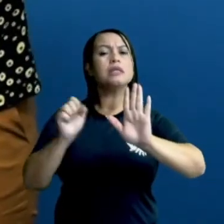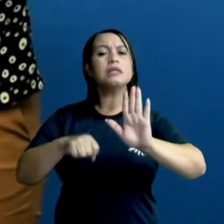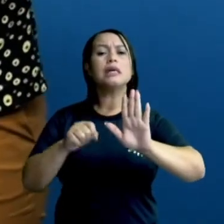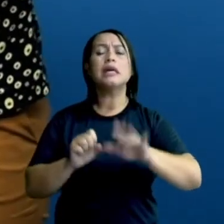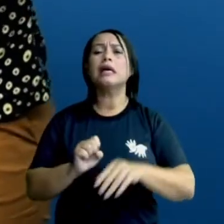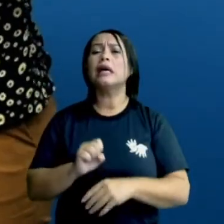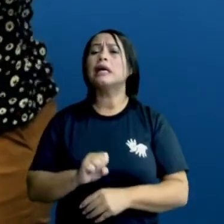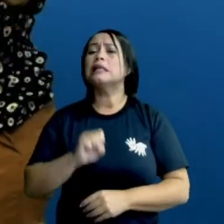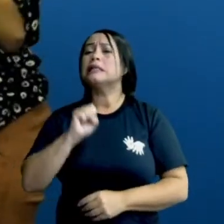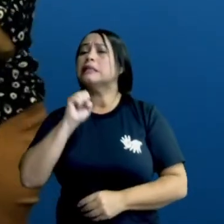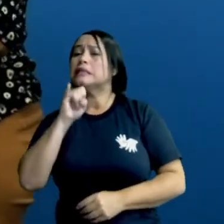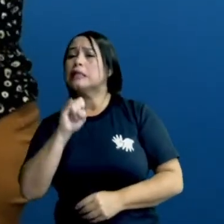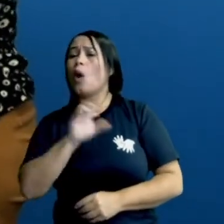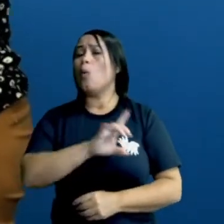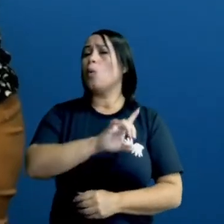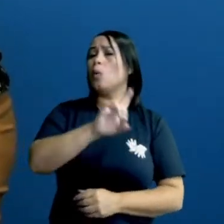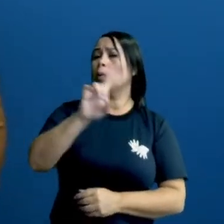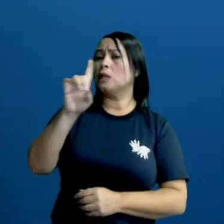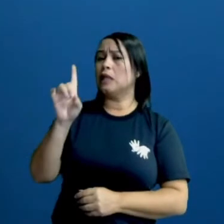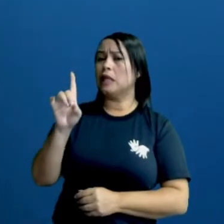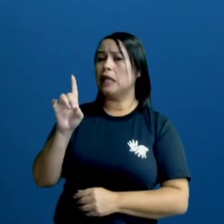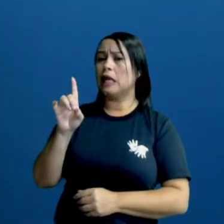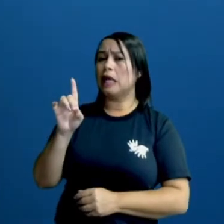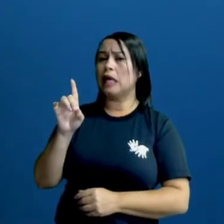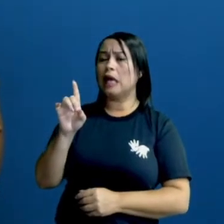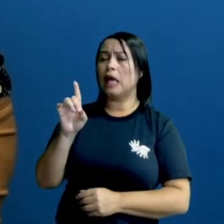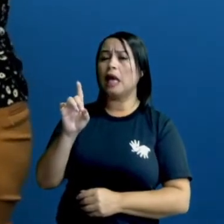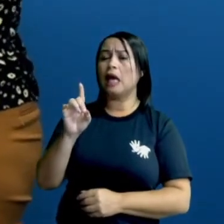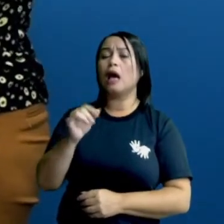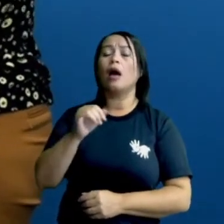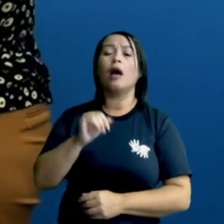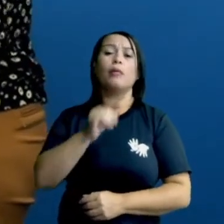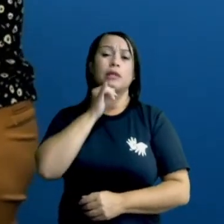e se um dia o rincão